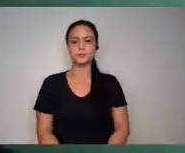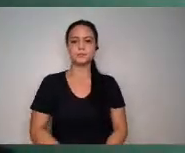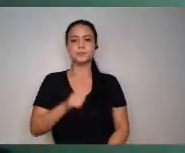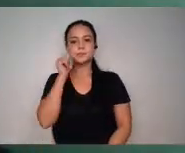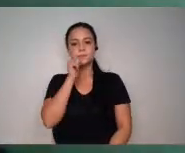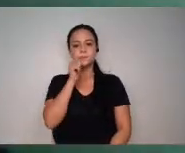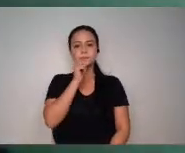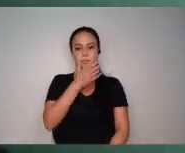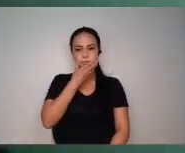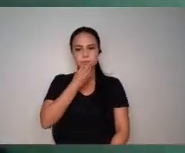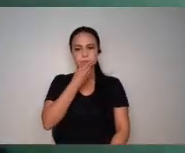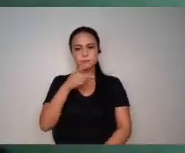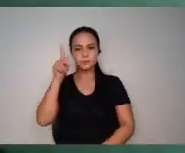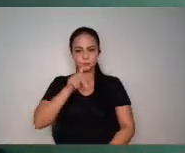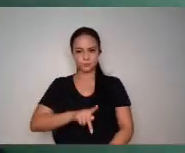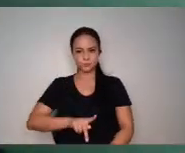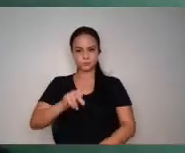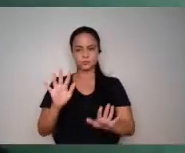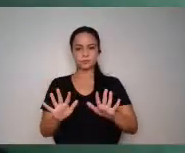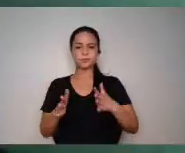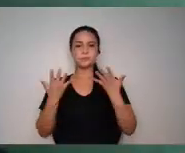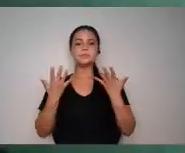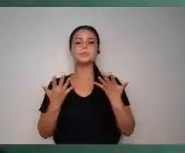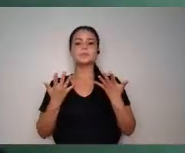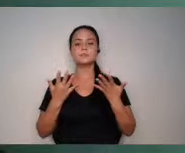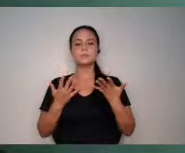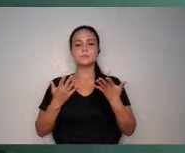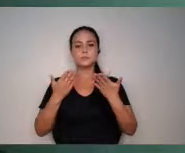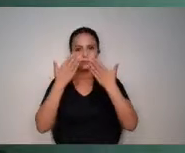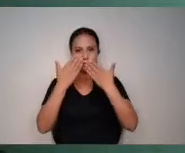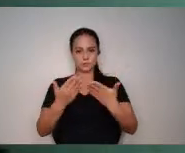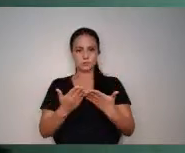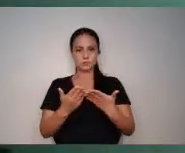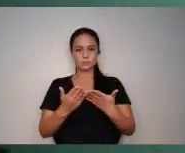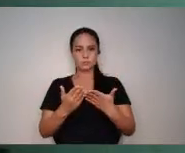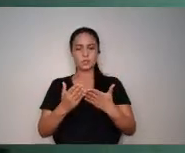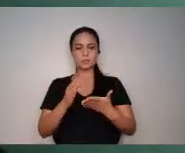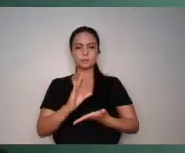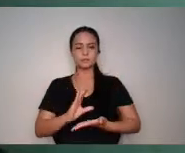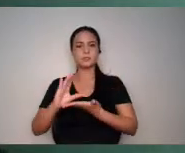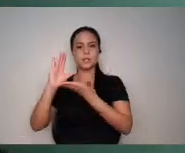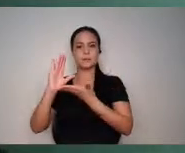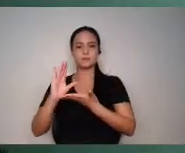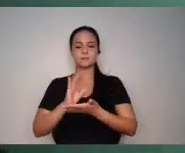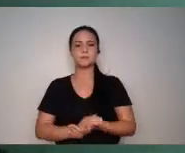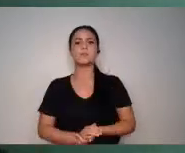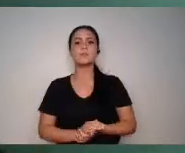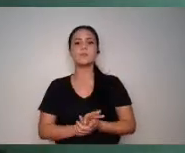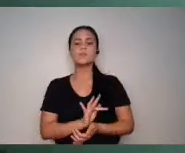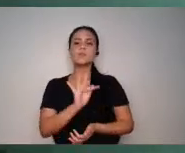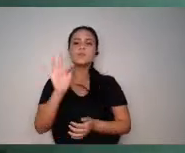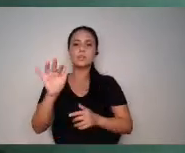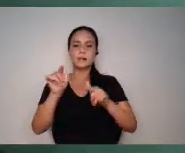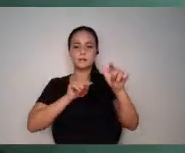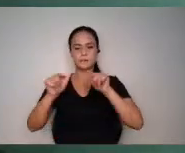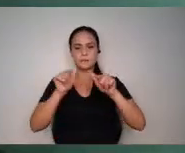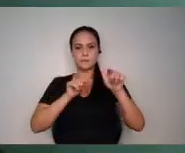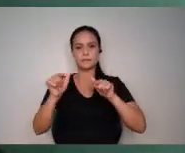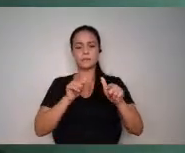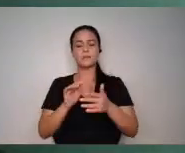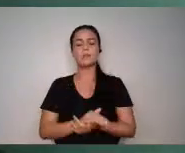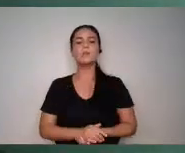Senhores, dando Ladies and gentlemen, continuing with the event, we're going to present the conference Future of